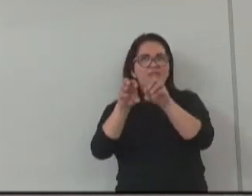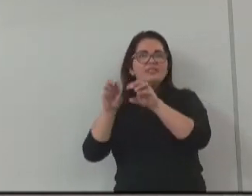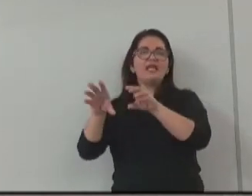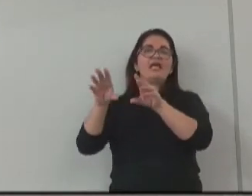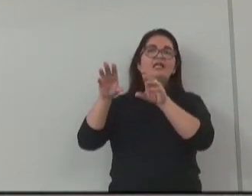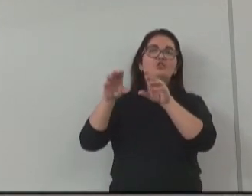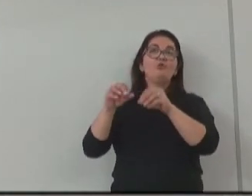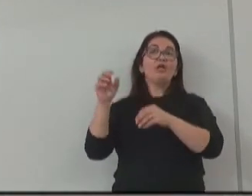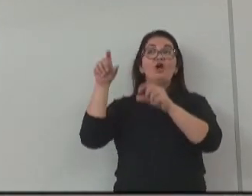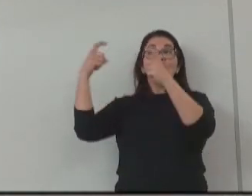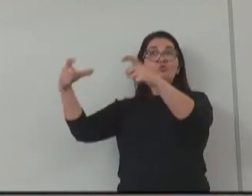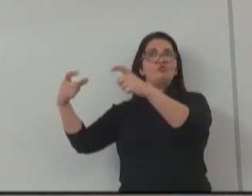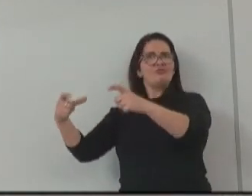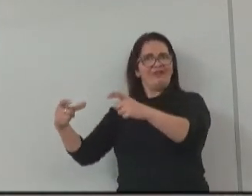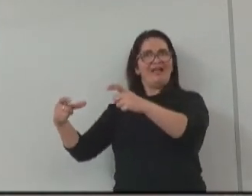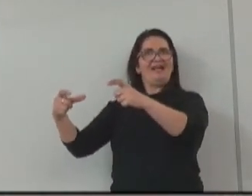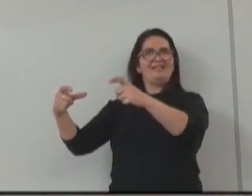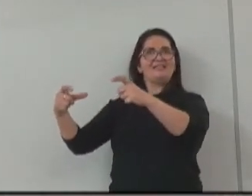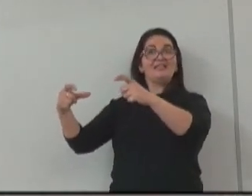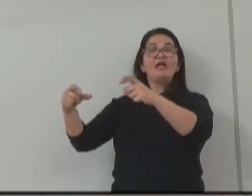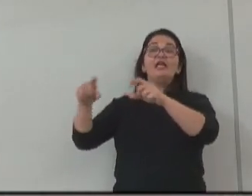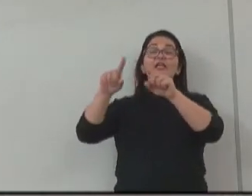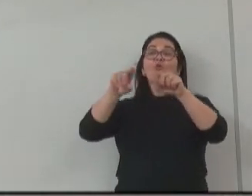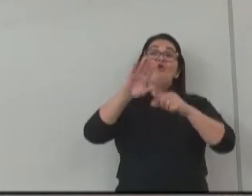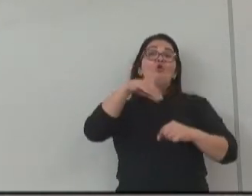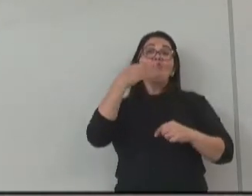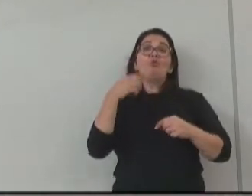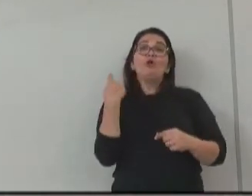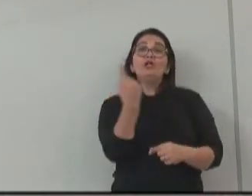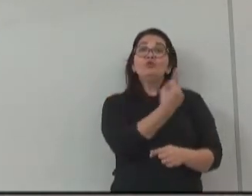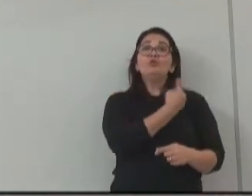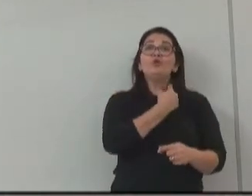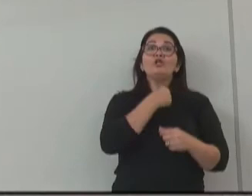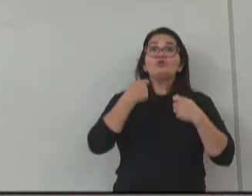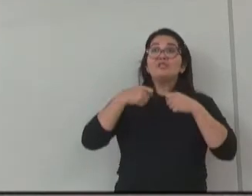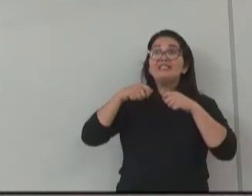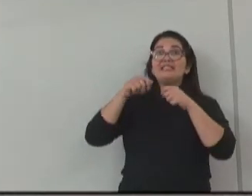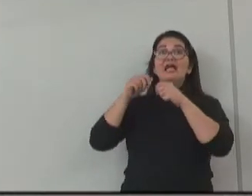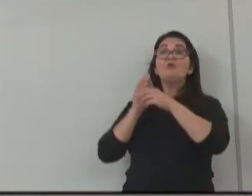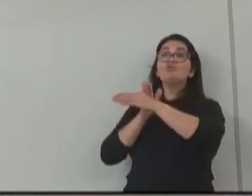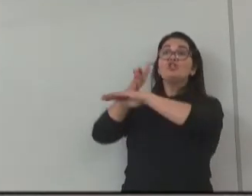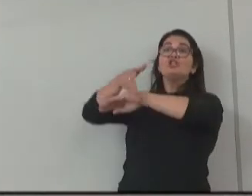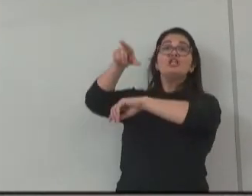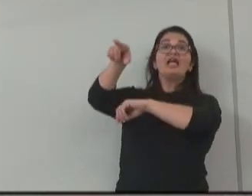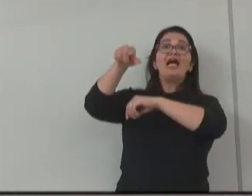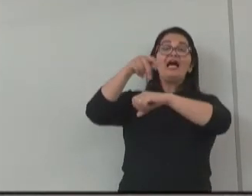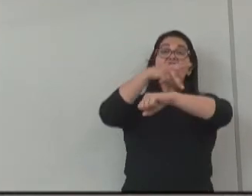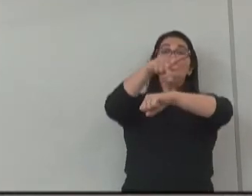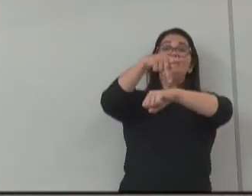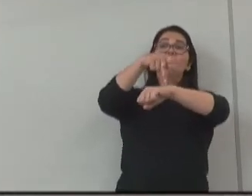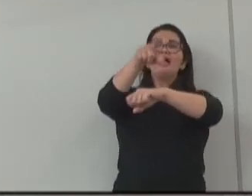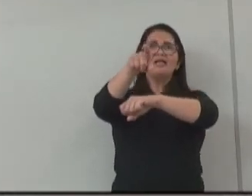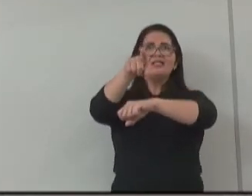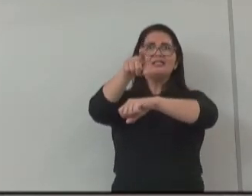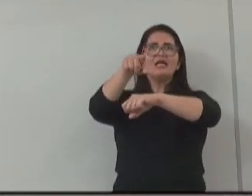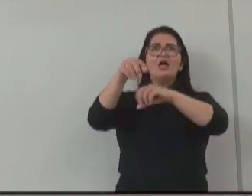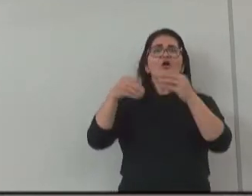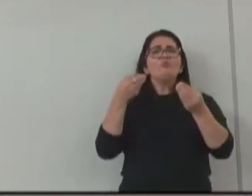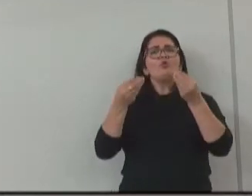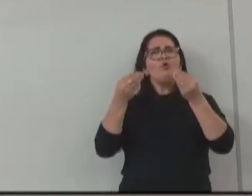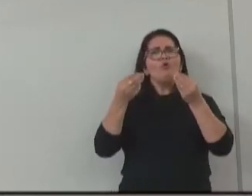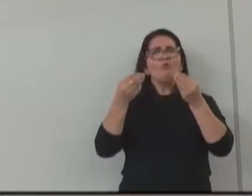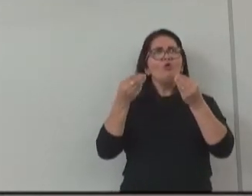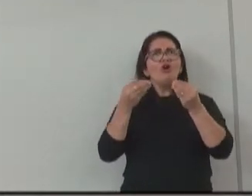chegar para passar para outros países, não vai ter lá uma linha como nós vemos no mapa, como a cartografia desenhou,